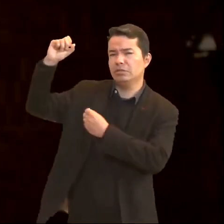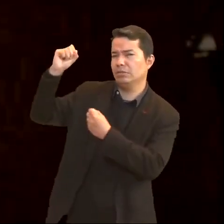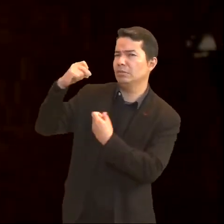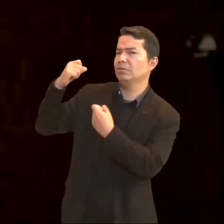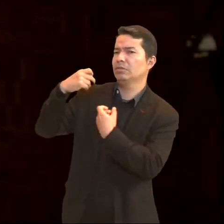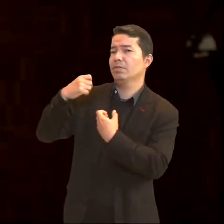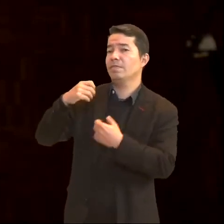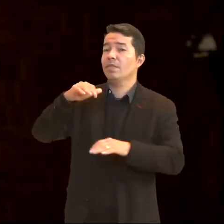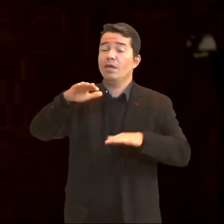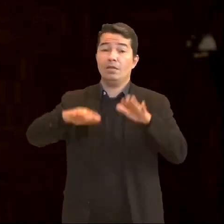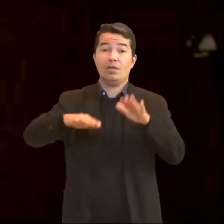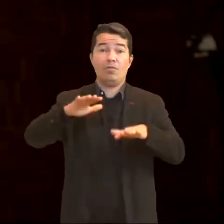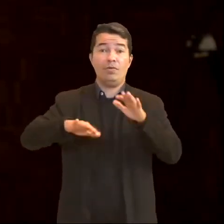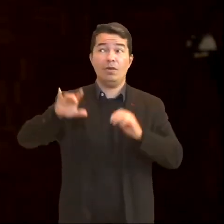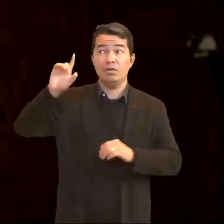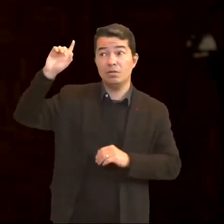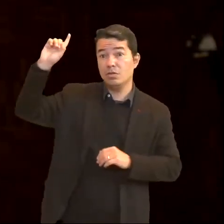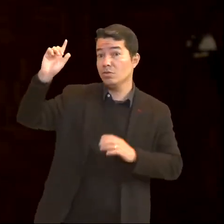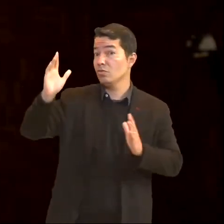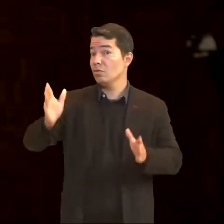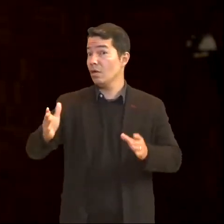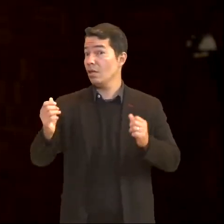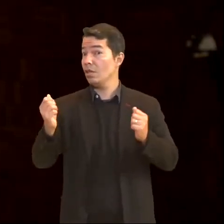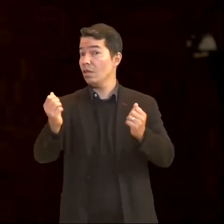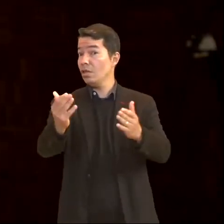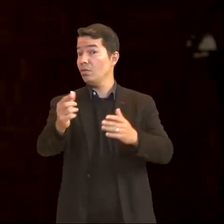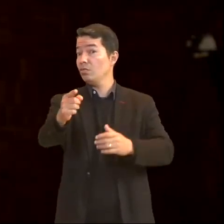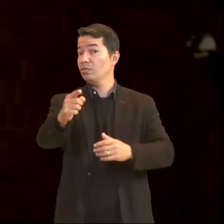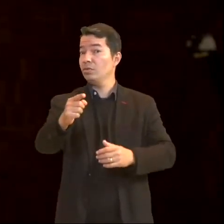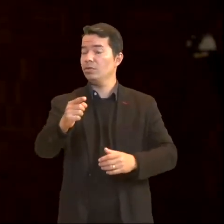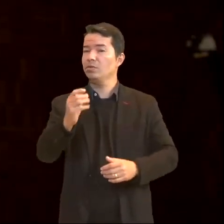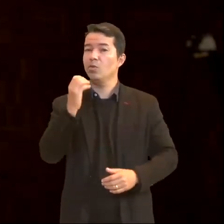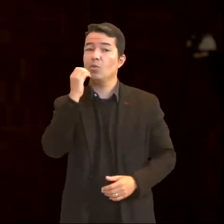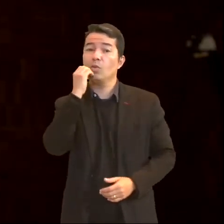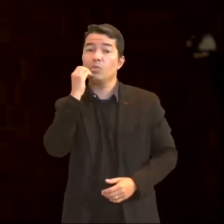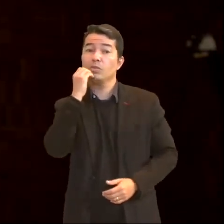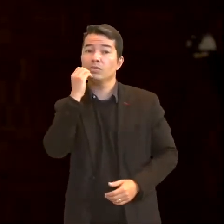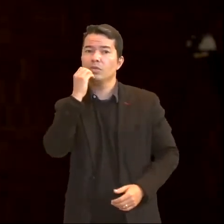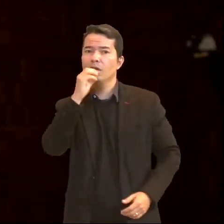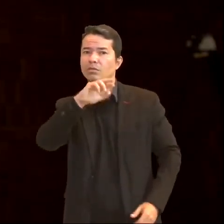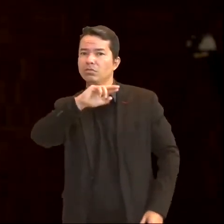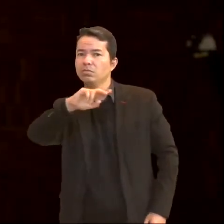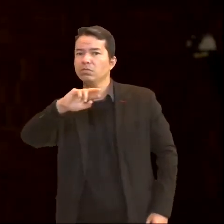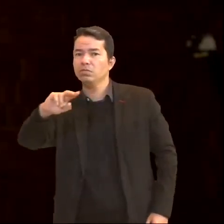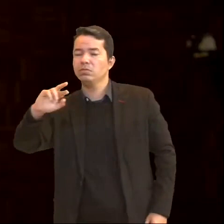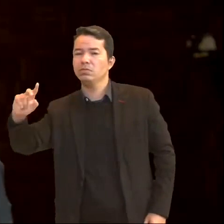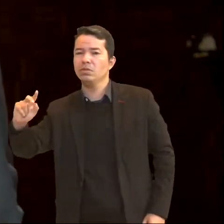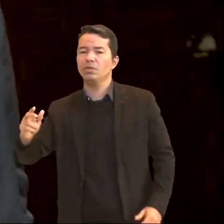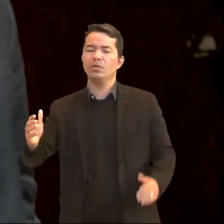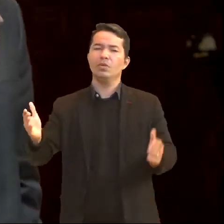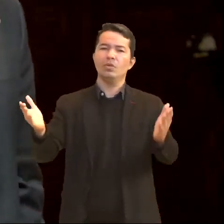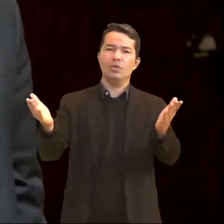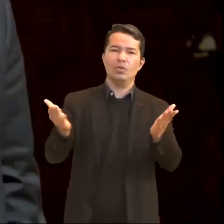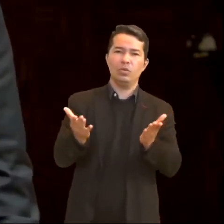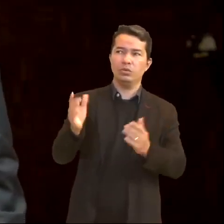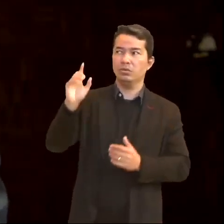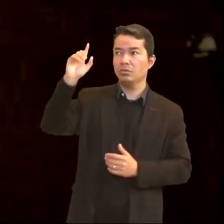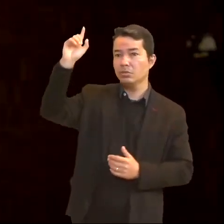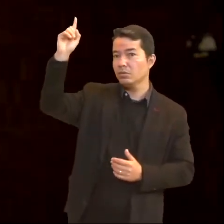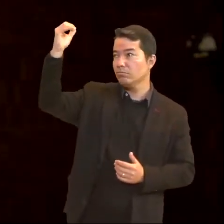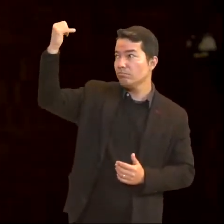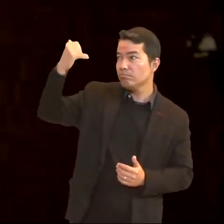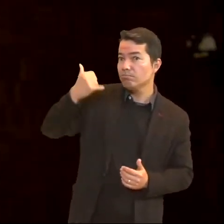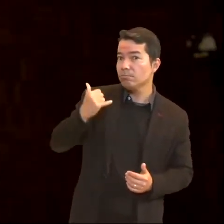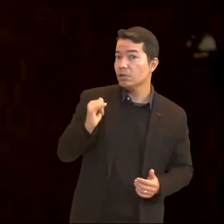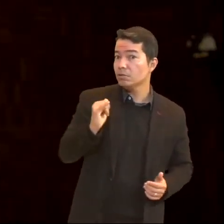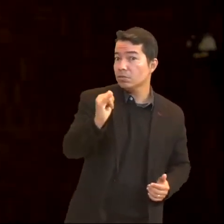tenha te dado muitas oportunidades. E hoje Ele está dizendo uma coisa muito séria.